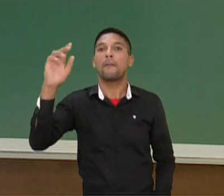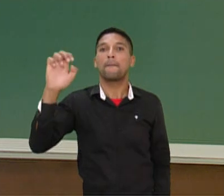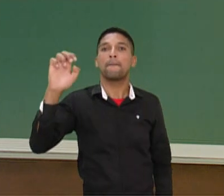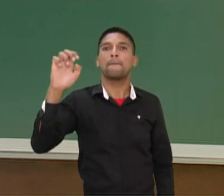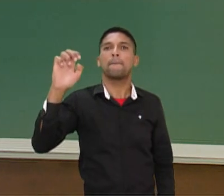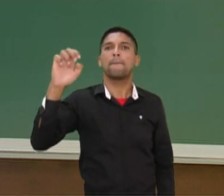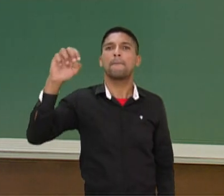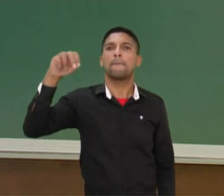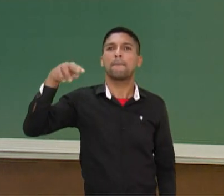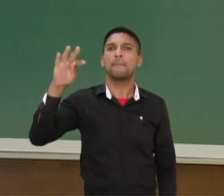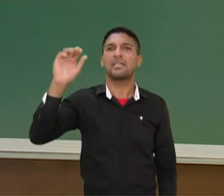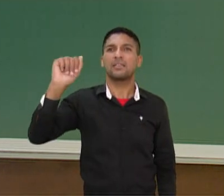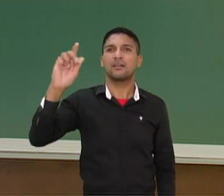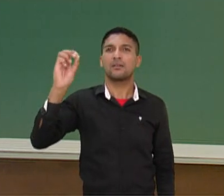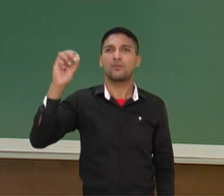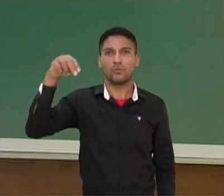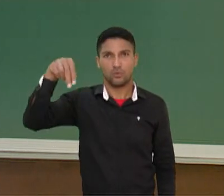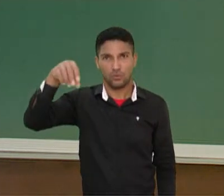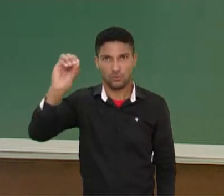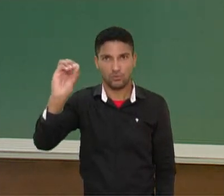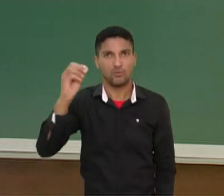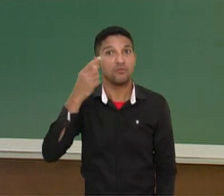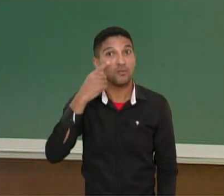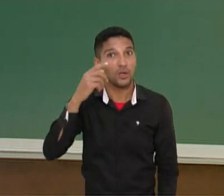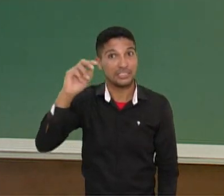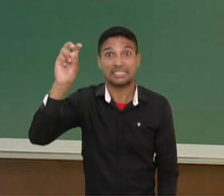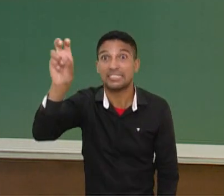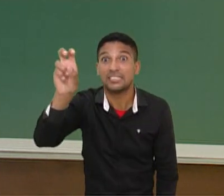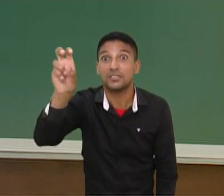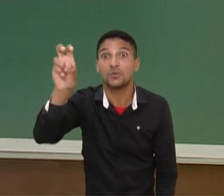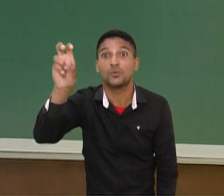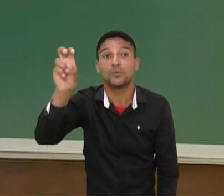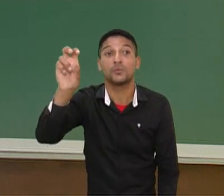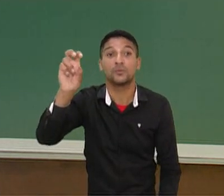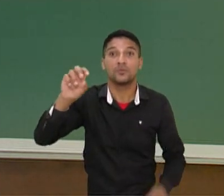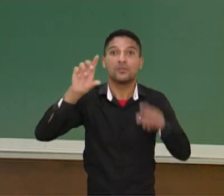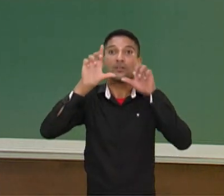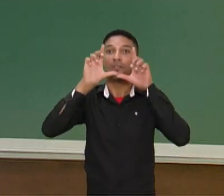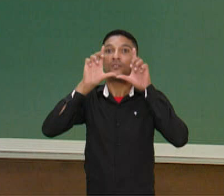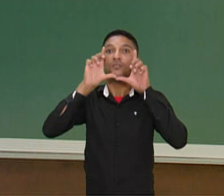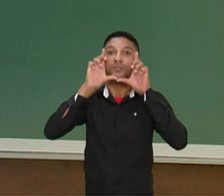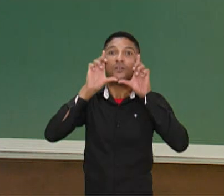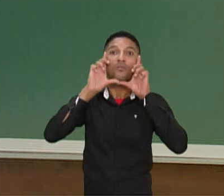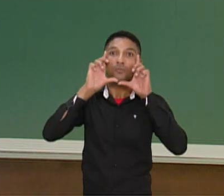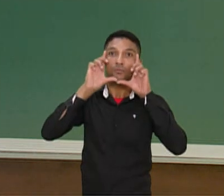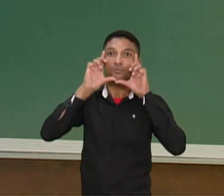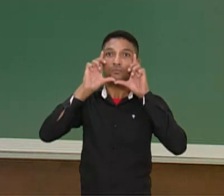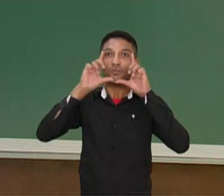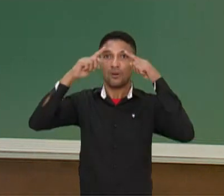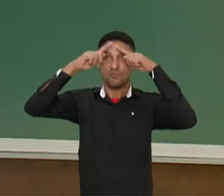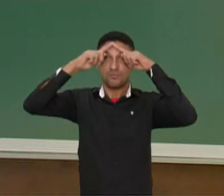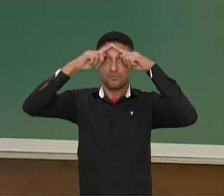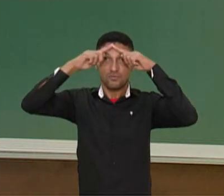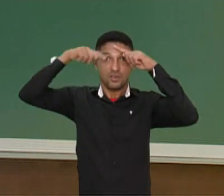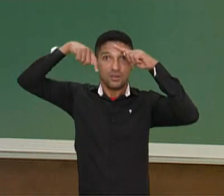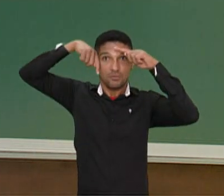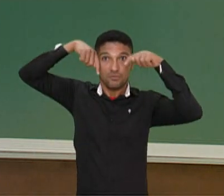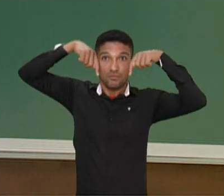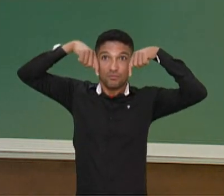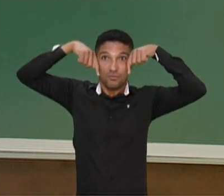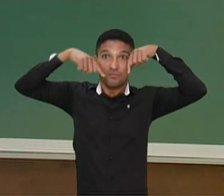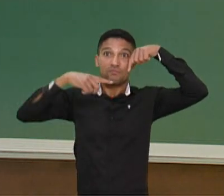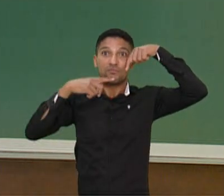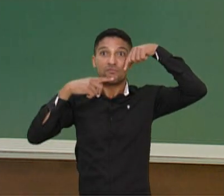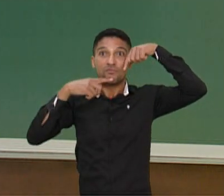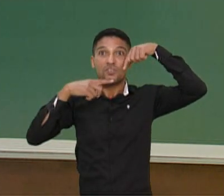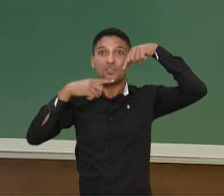tem 6 lados, que foi o que a gente viu. Ele tem 9 diagonais. Então, repare, aqui tem mais número de lados do